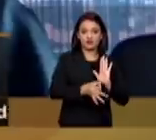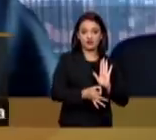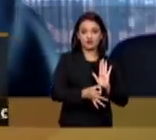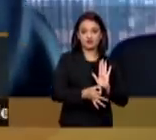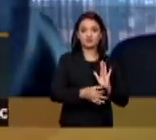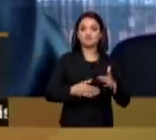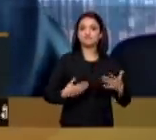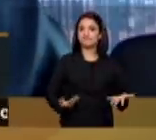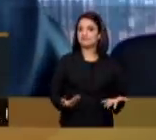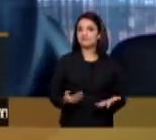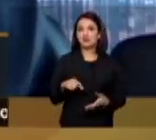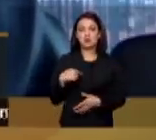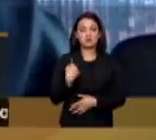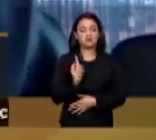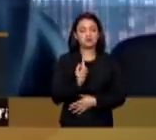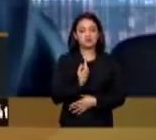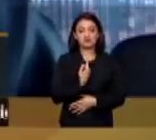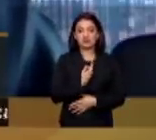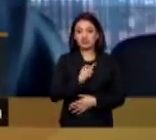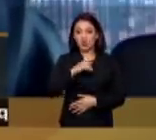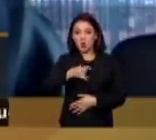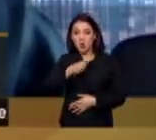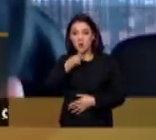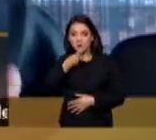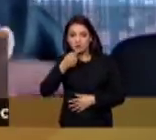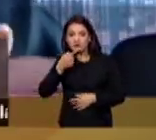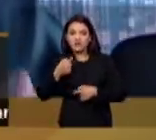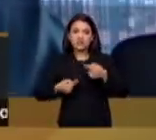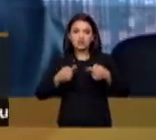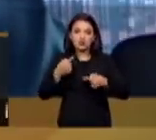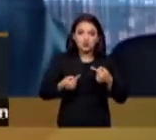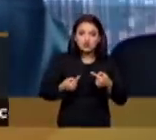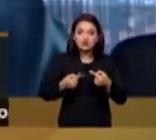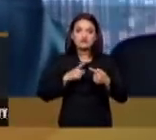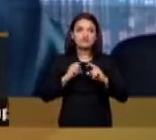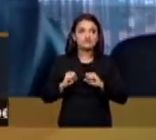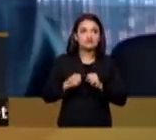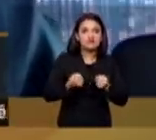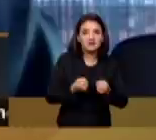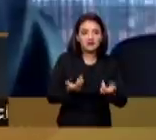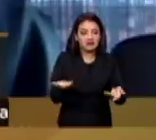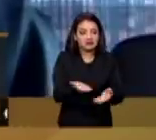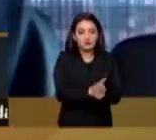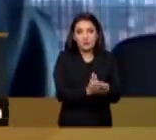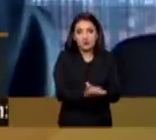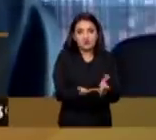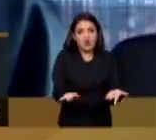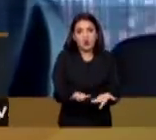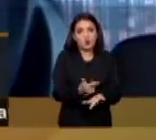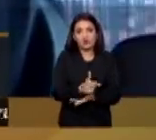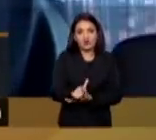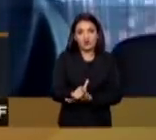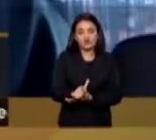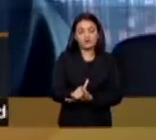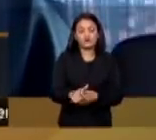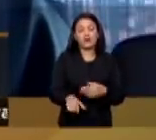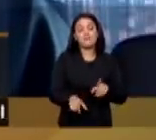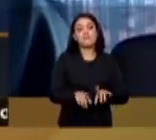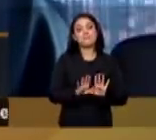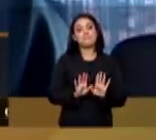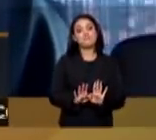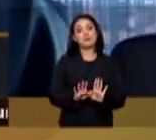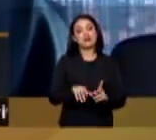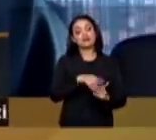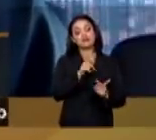não tivemos a oportunidade de debater, sobretudo nestes autos. Agora, há uma outra questão que